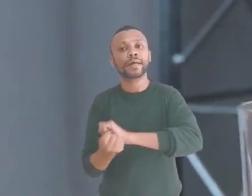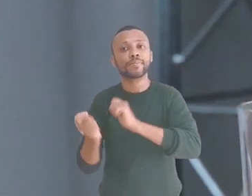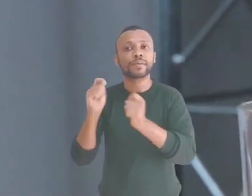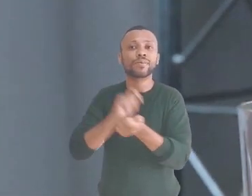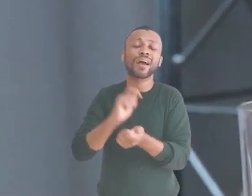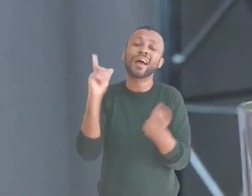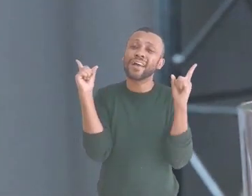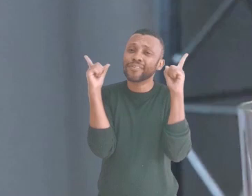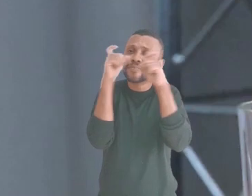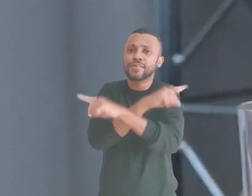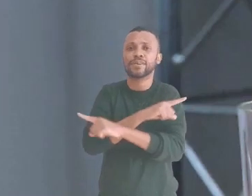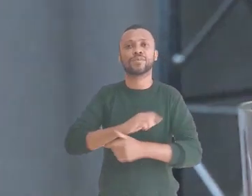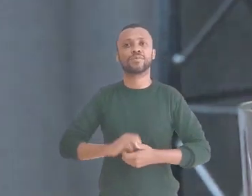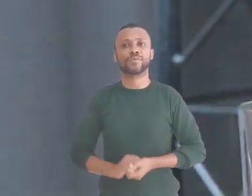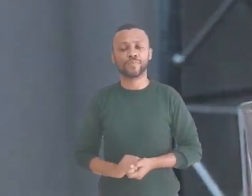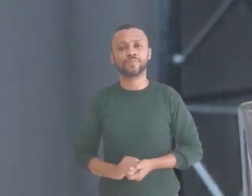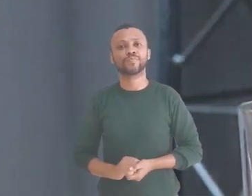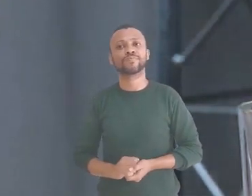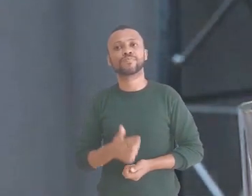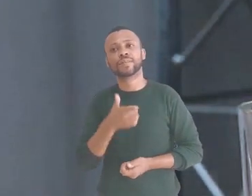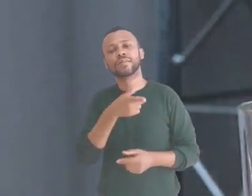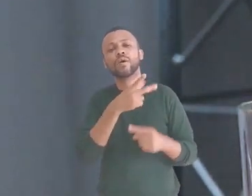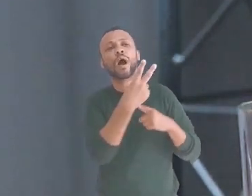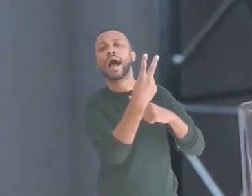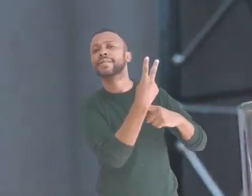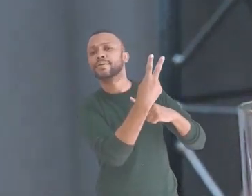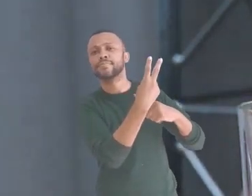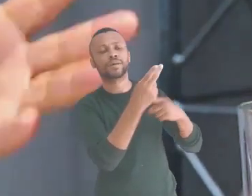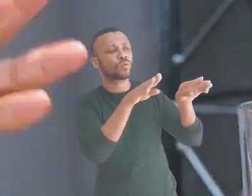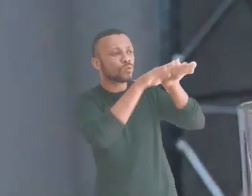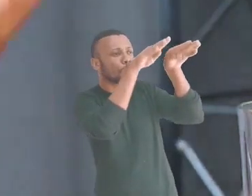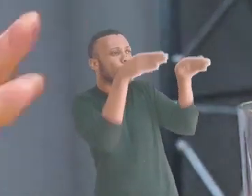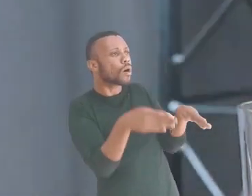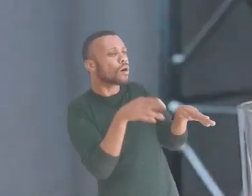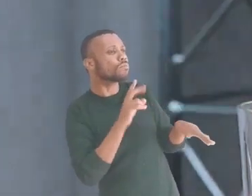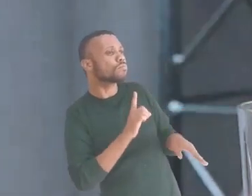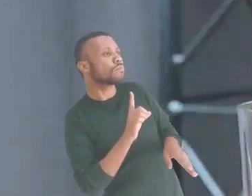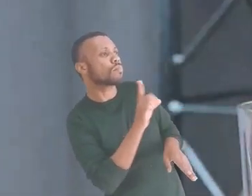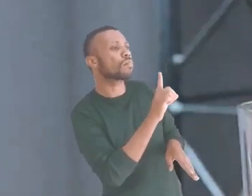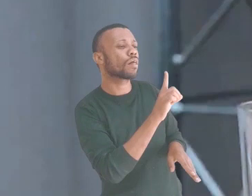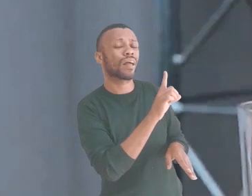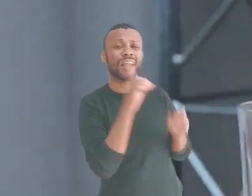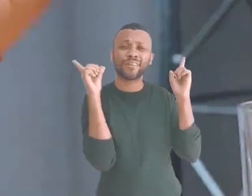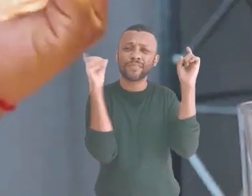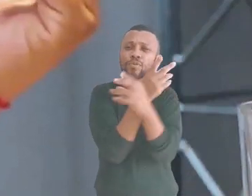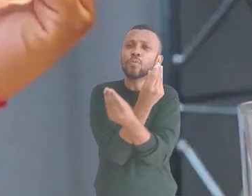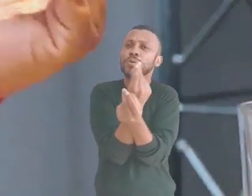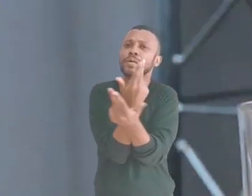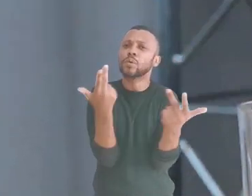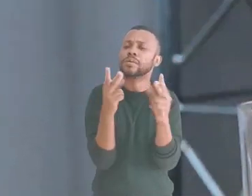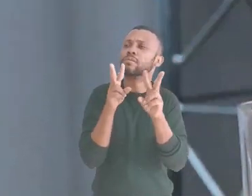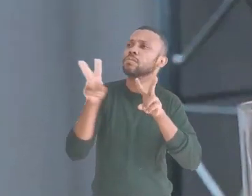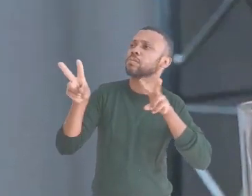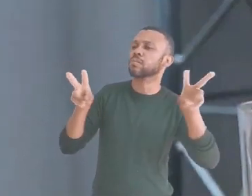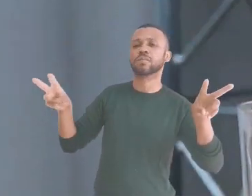temos dificuldade de um balcão, de um montão de coisas que nos cercam. Sim. E com isso